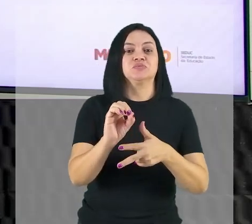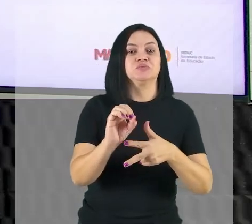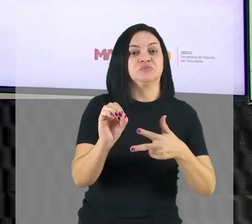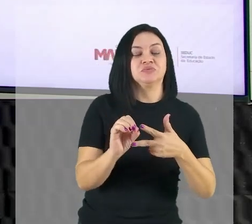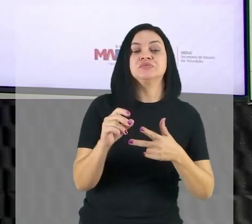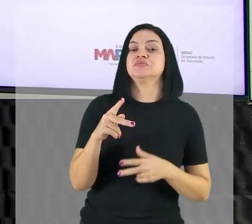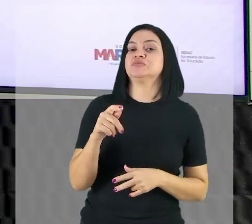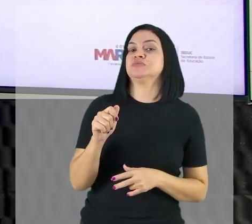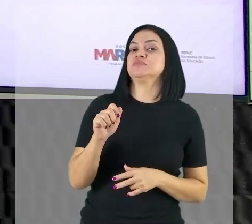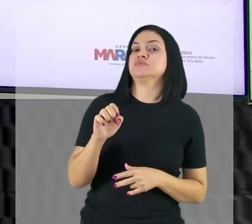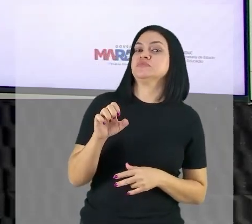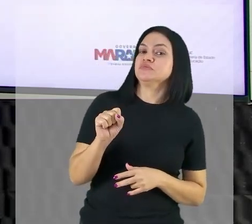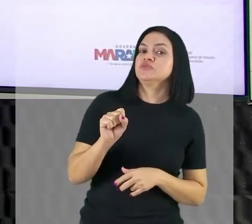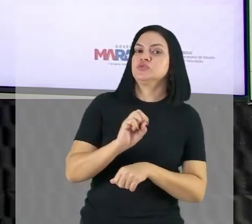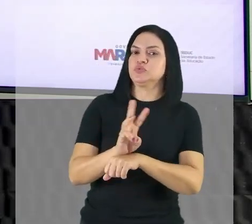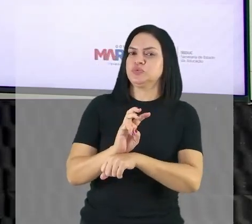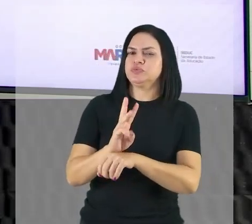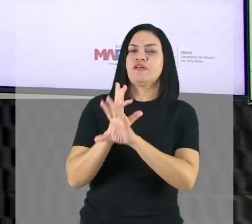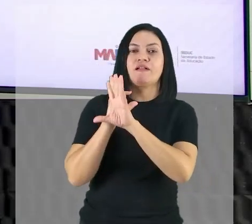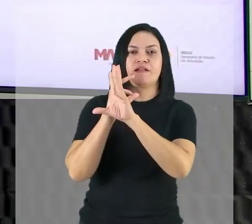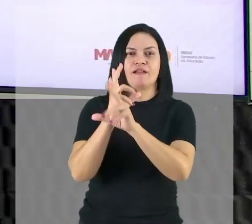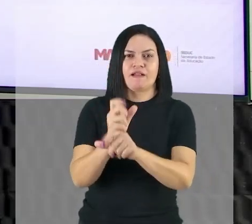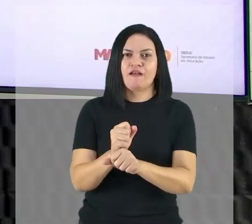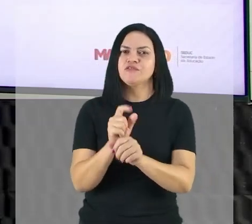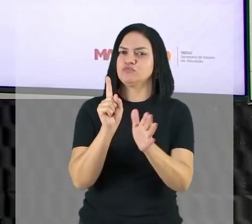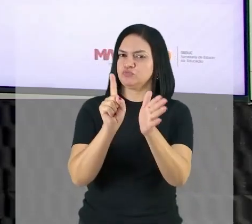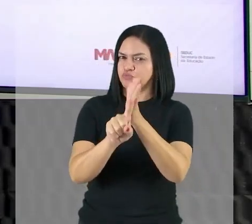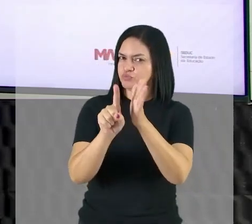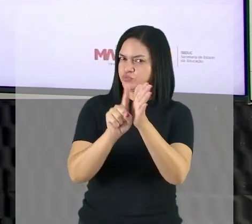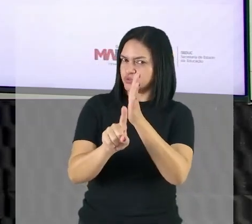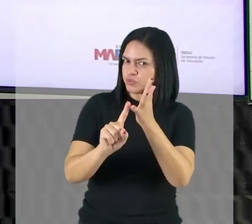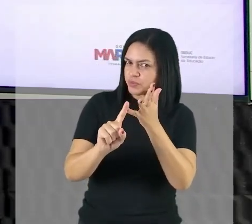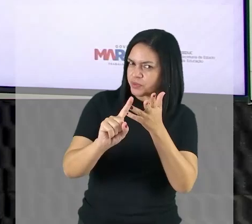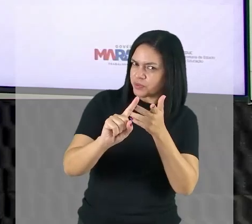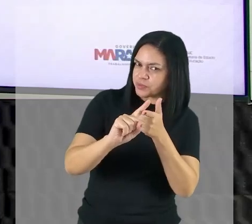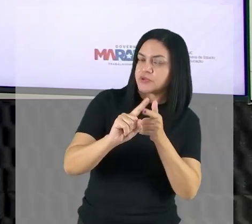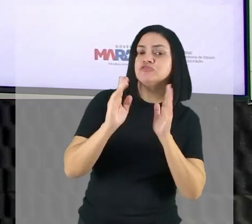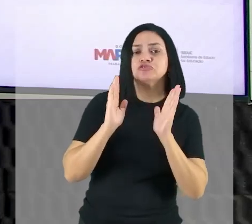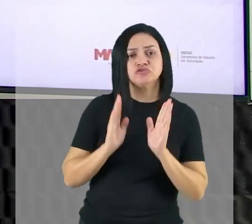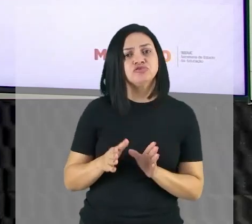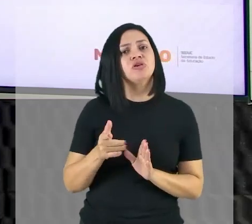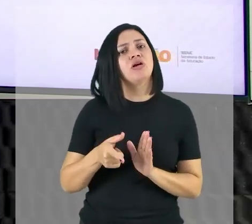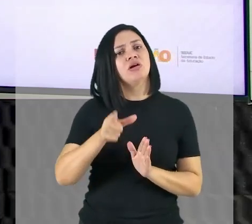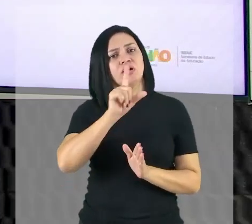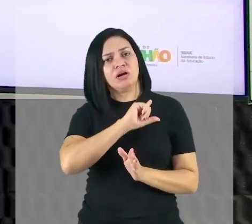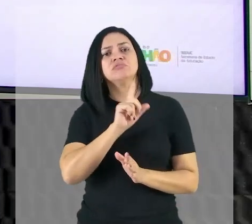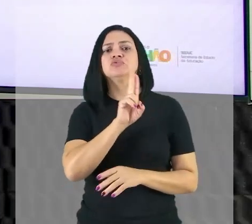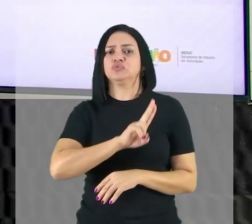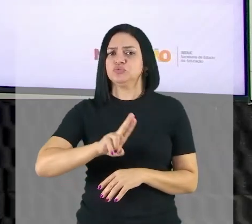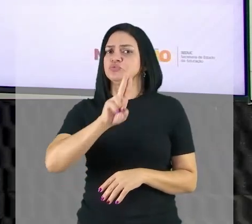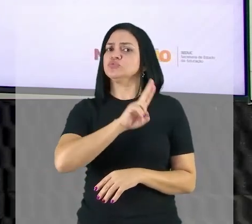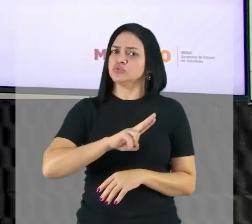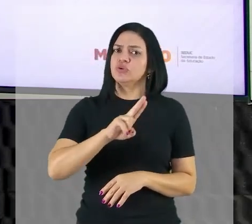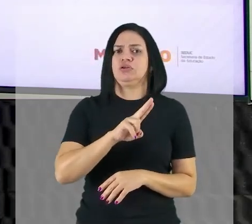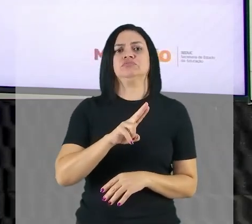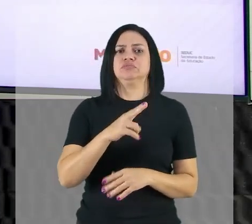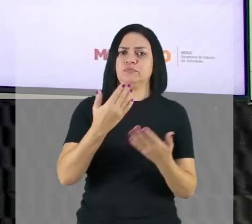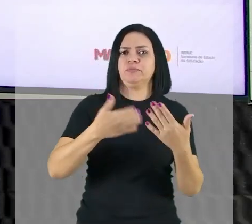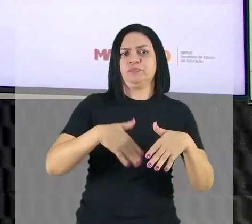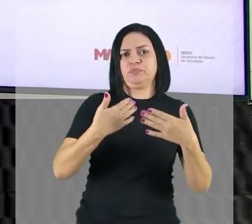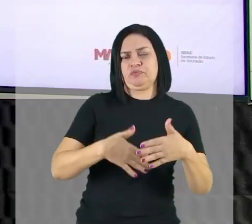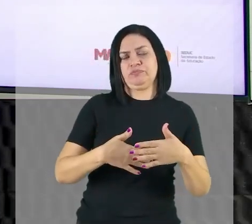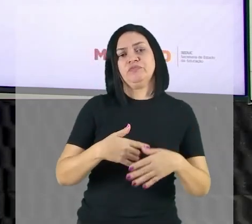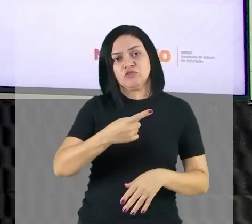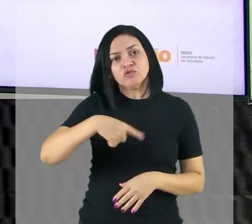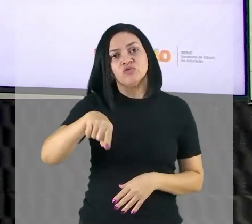o Enem, através de revisões de questões que já foram utilizadas nesses exames. Então, a